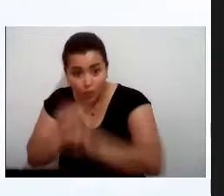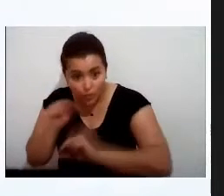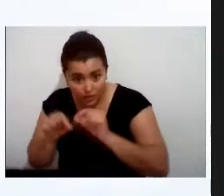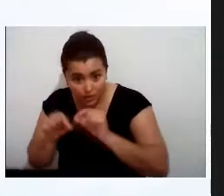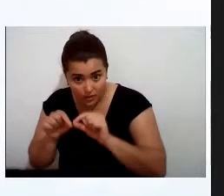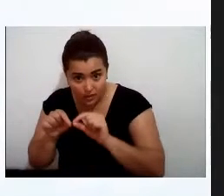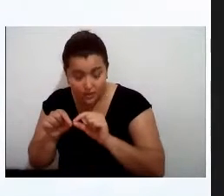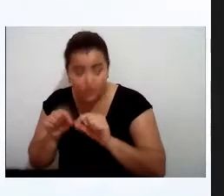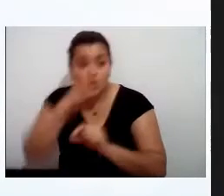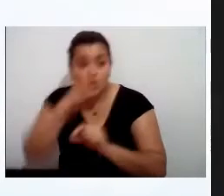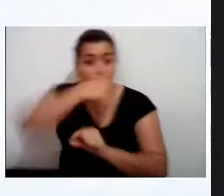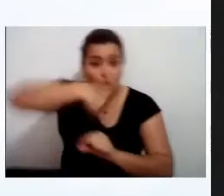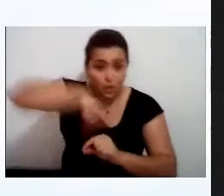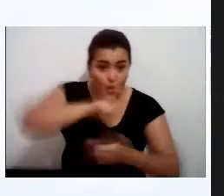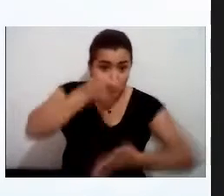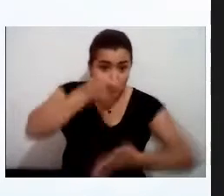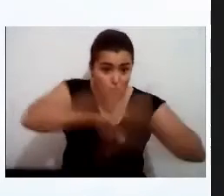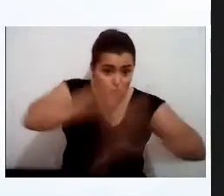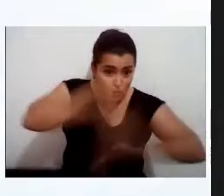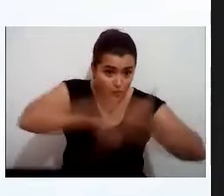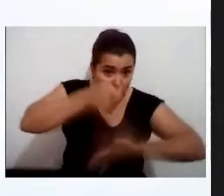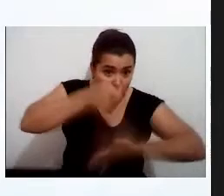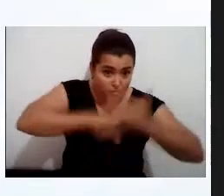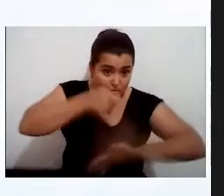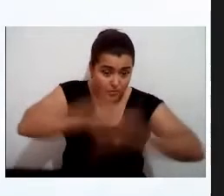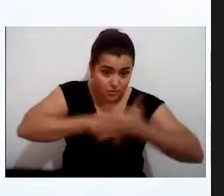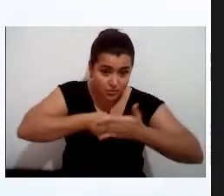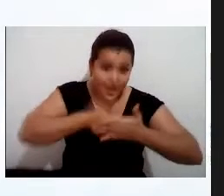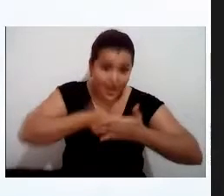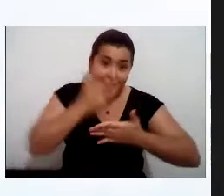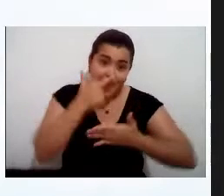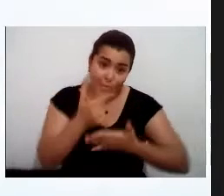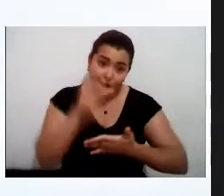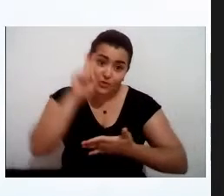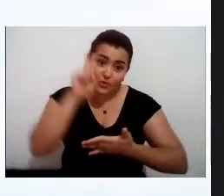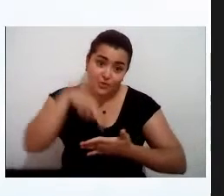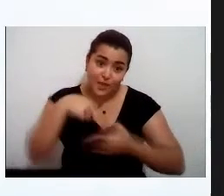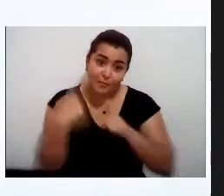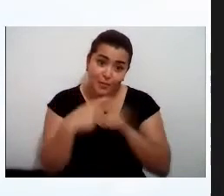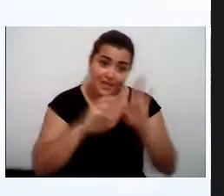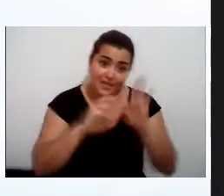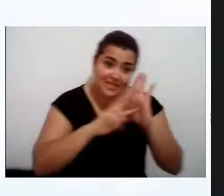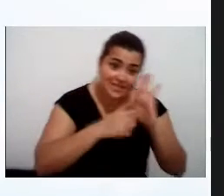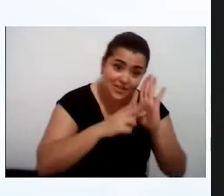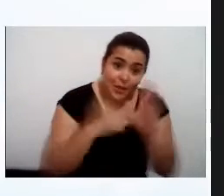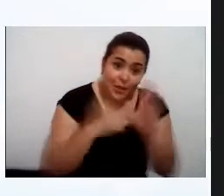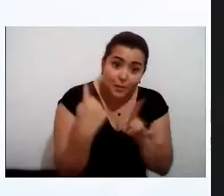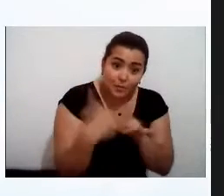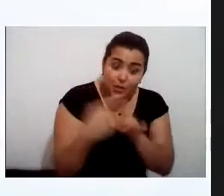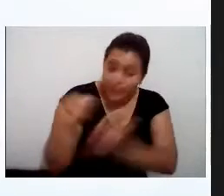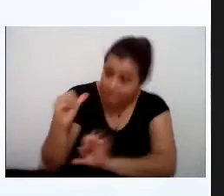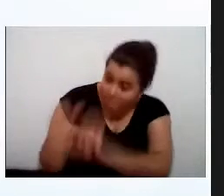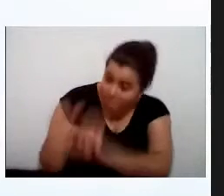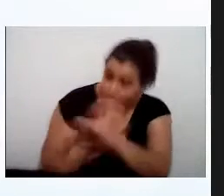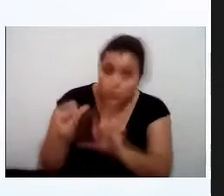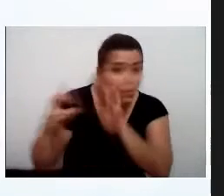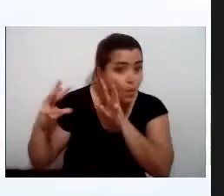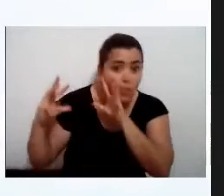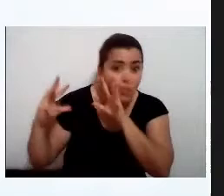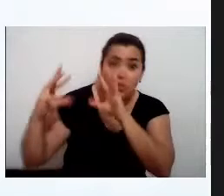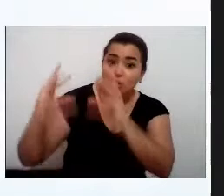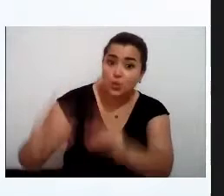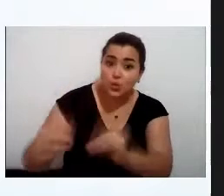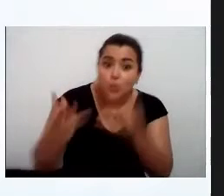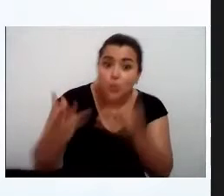reforma trabalhista deve ser uma obsessão do movimento sindical. Por quê? Porque é uma reforma que alterou de maneira estrutural